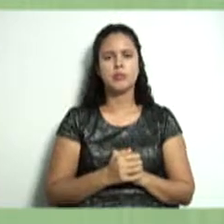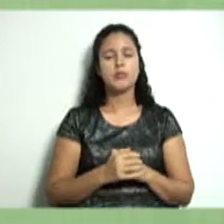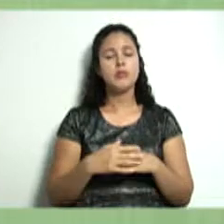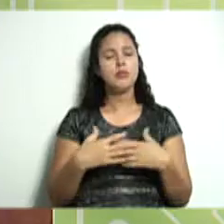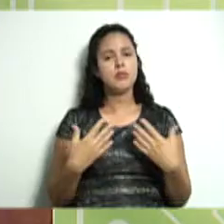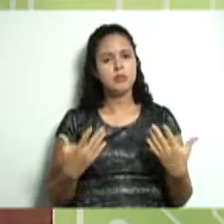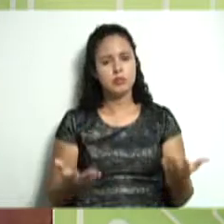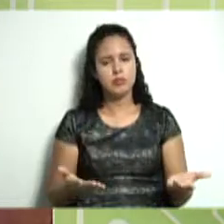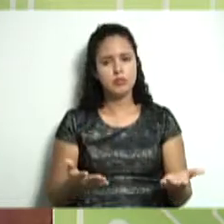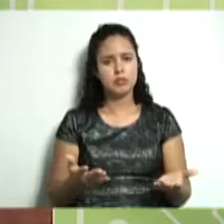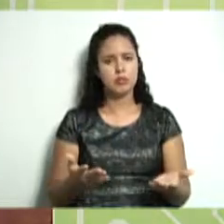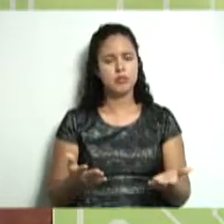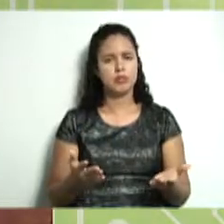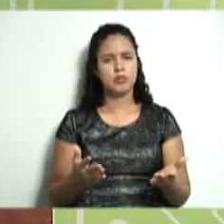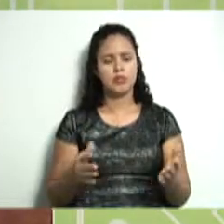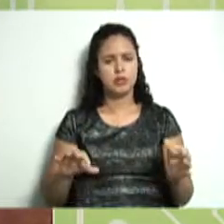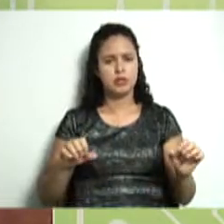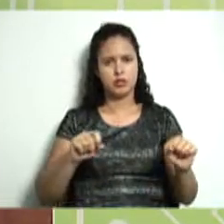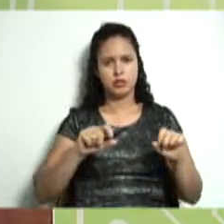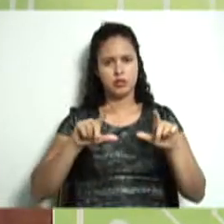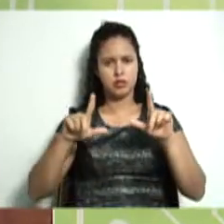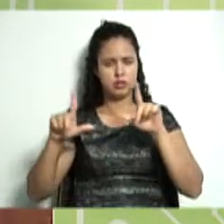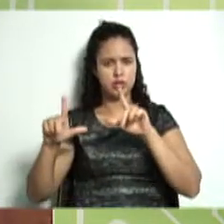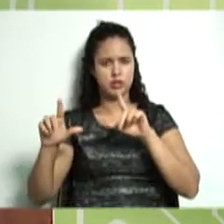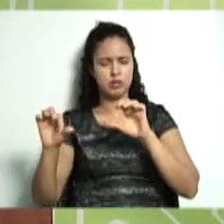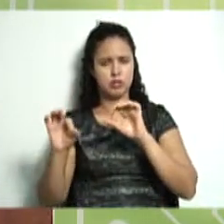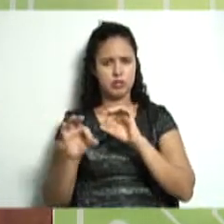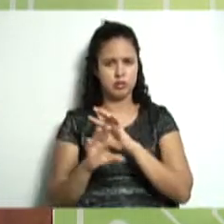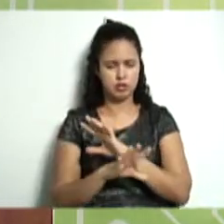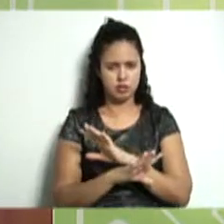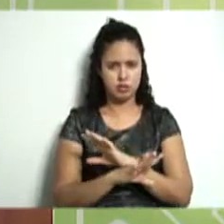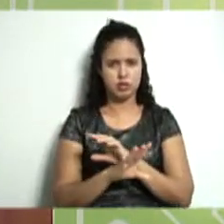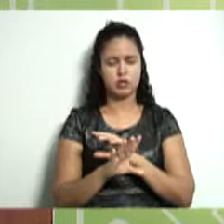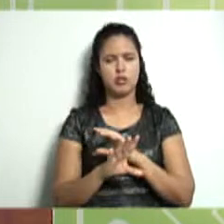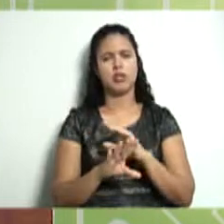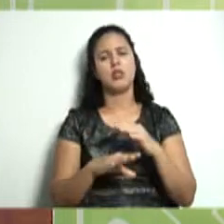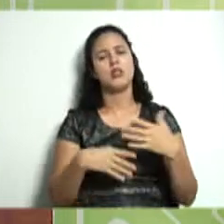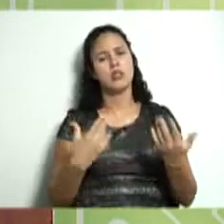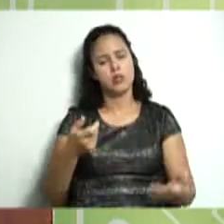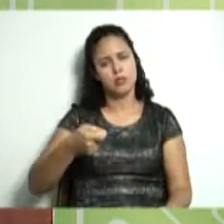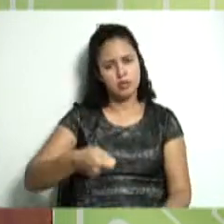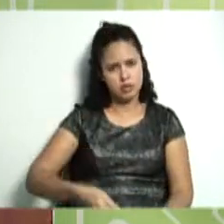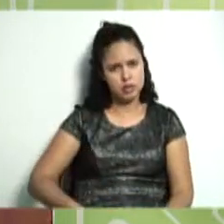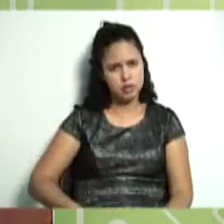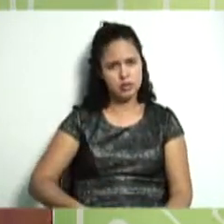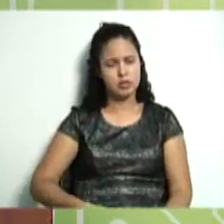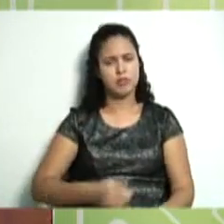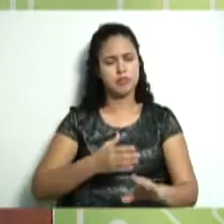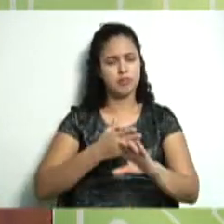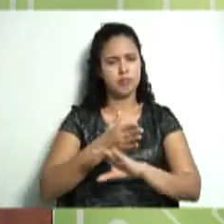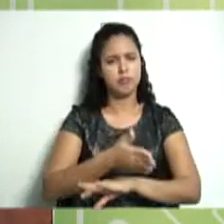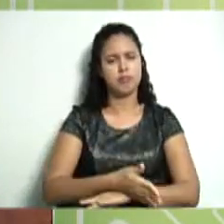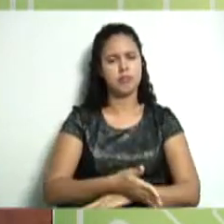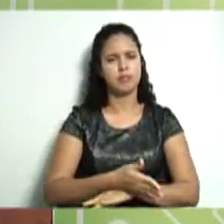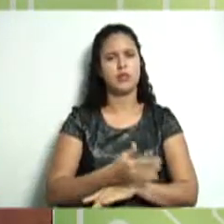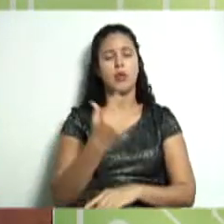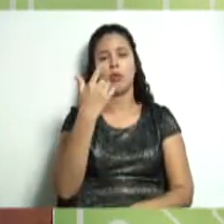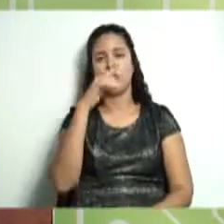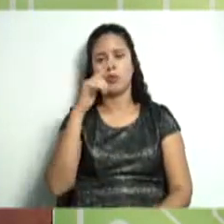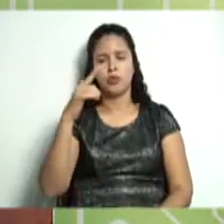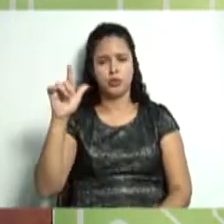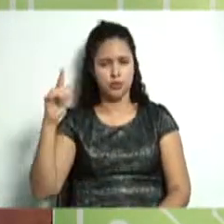Então, acabamos ali a situação de obrigações, adentramos outras situações que são